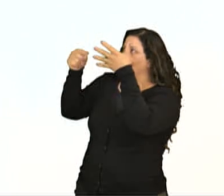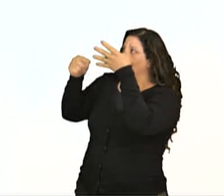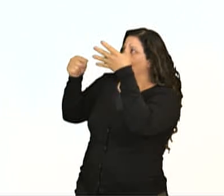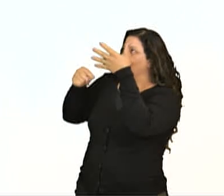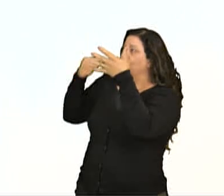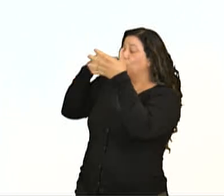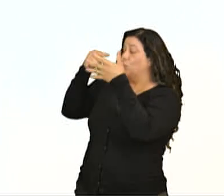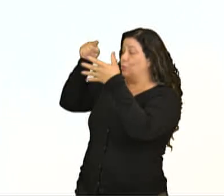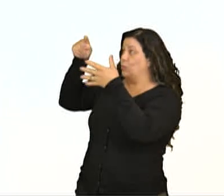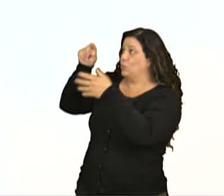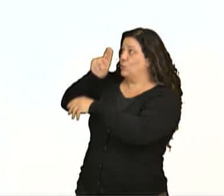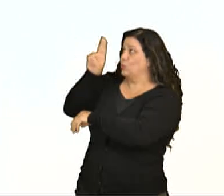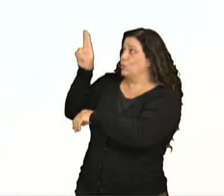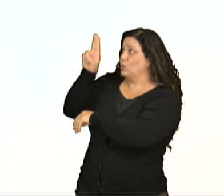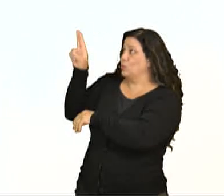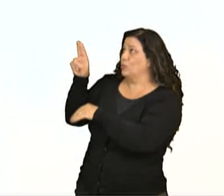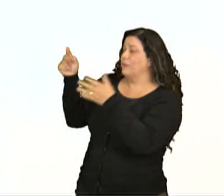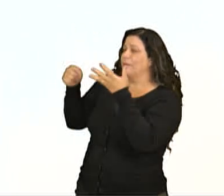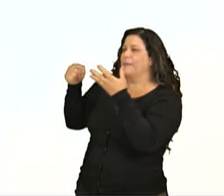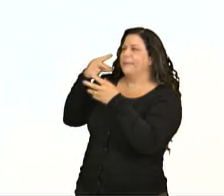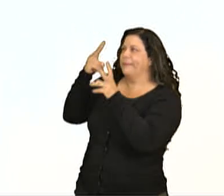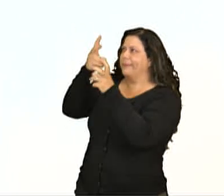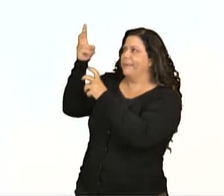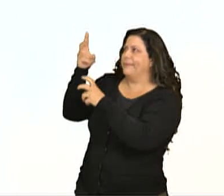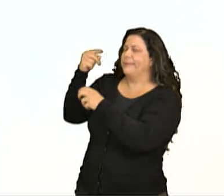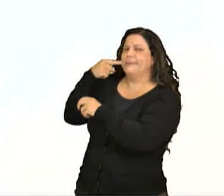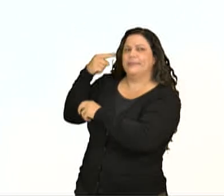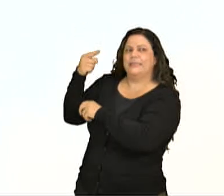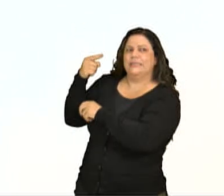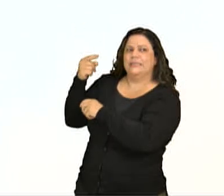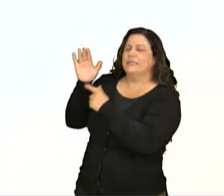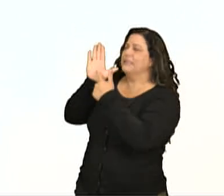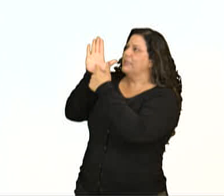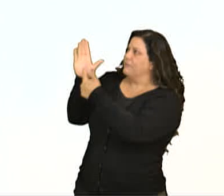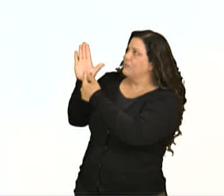Emirados Árabes, Omã, Bahrein,